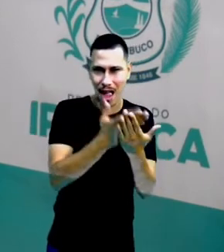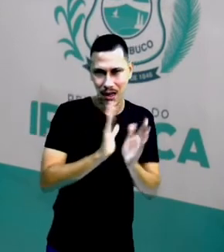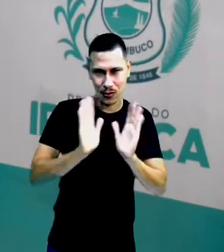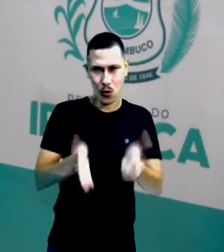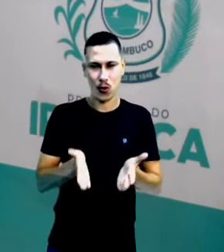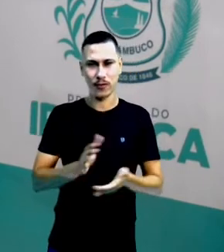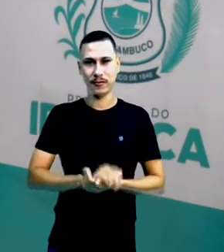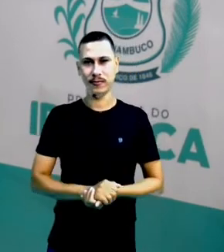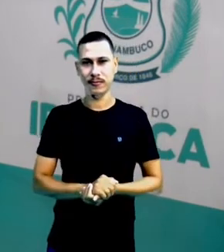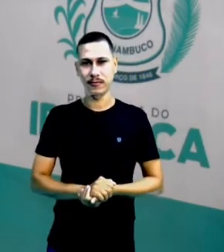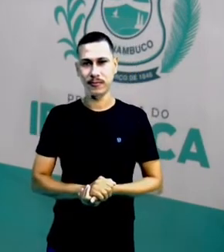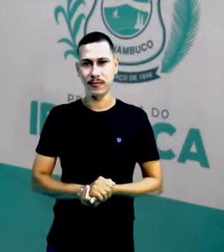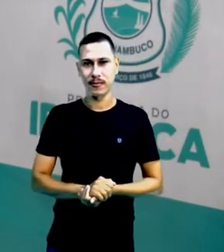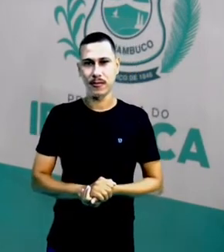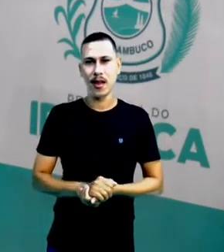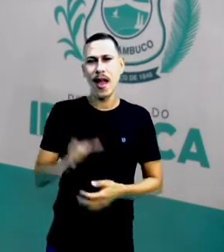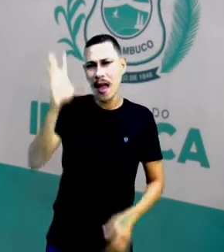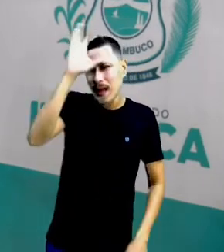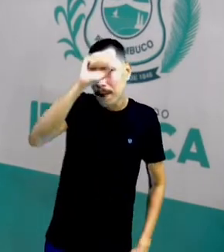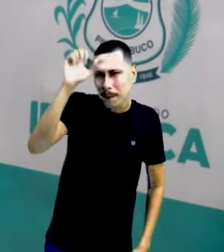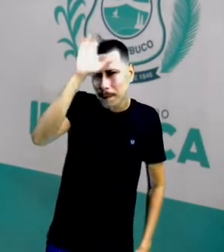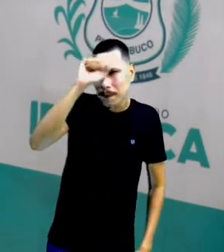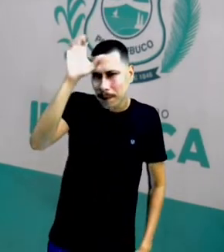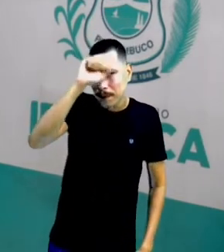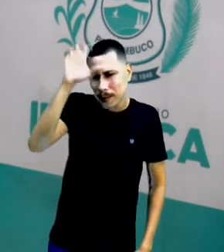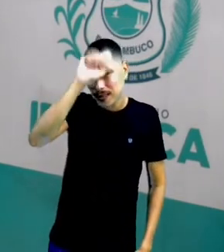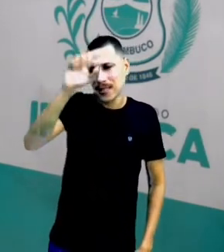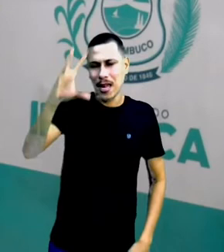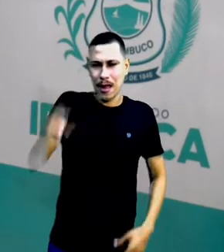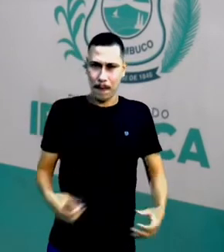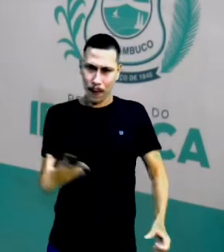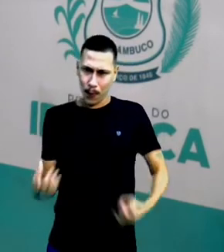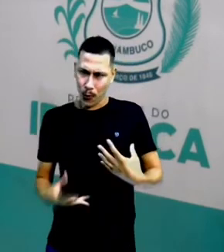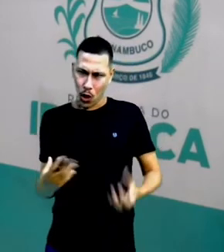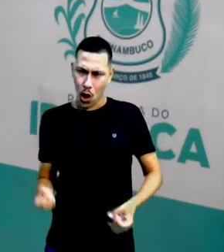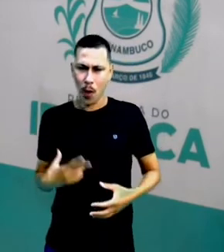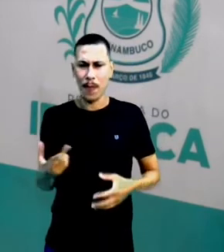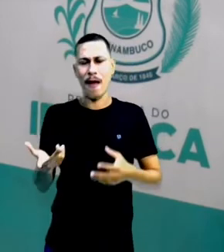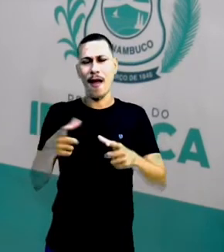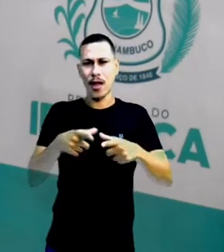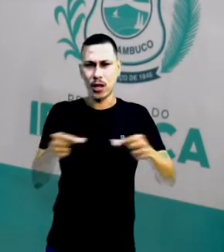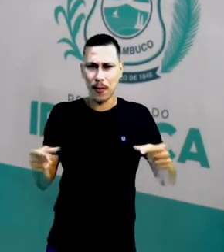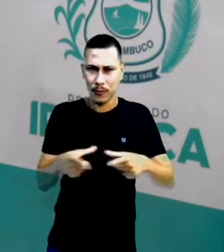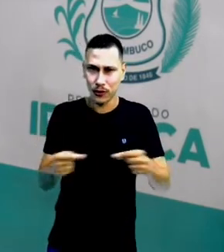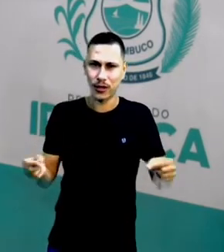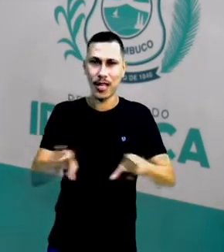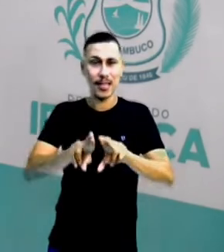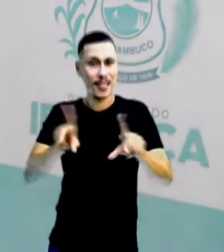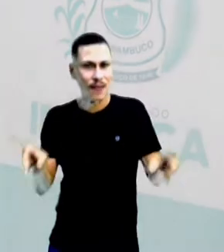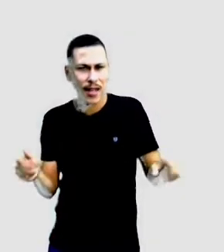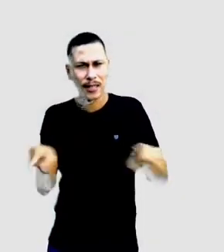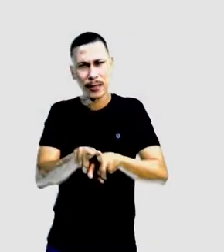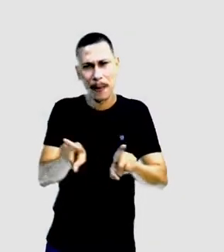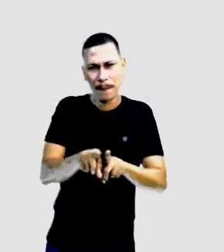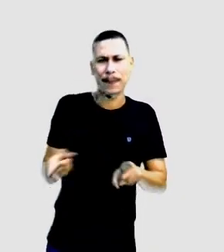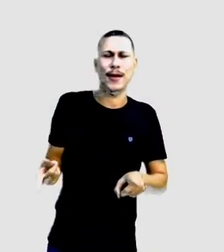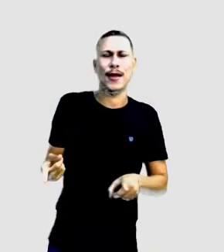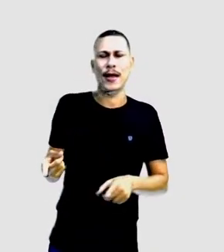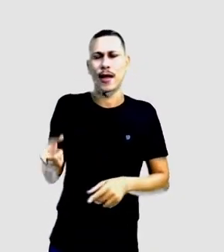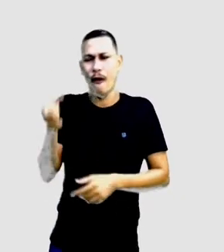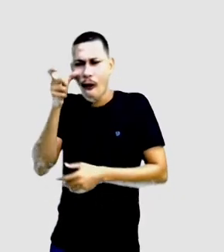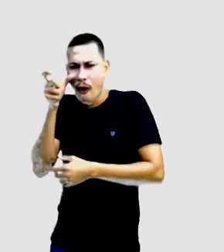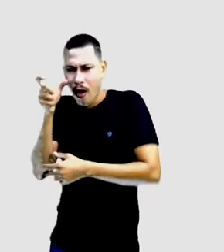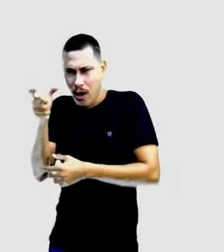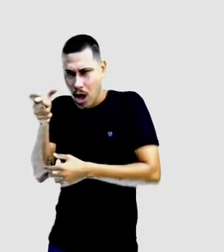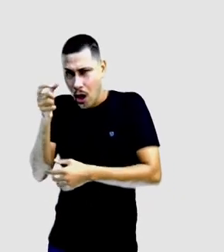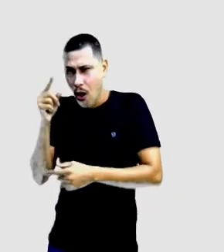hoje. Interpretar diferentes tipos de haikais, reconhecer a estrutura e aspectos temáticos desse tipo